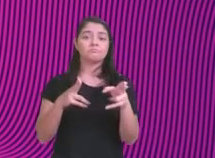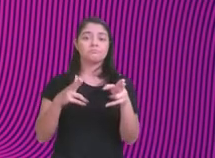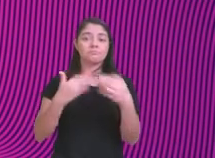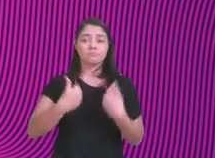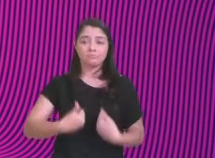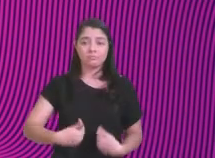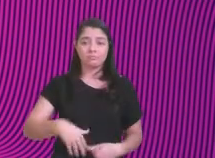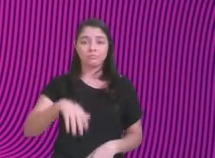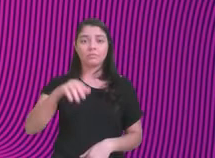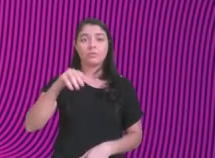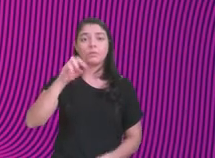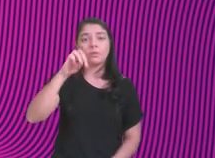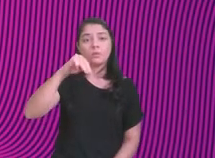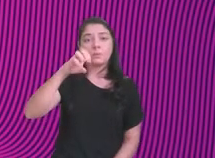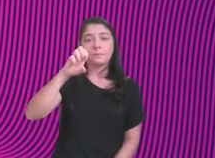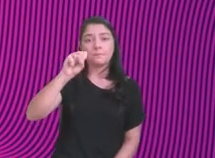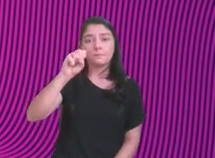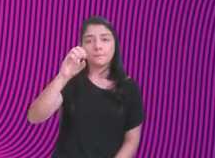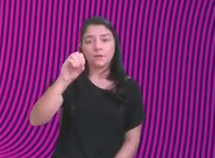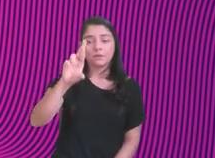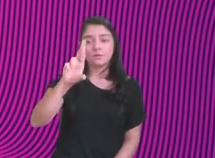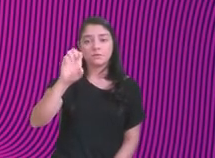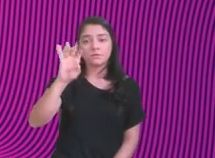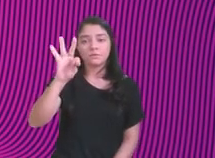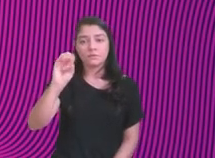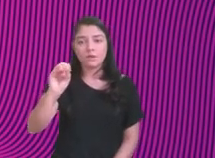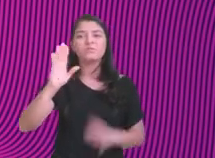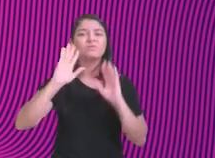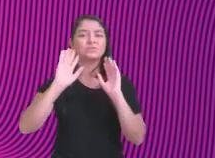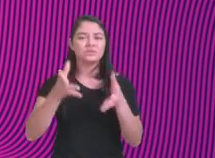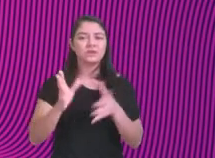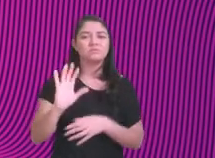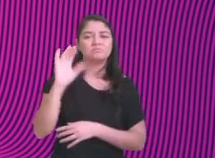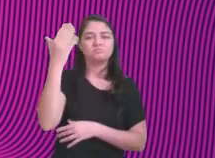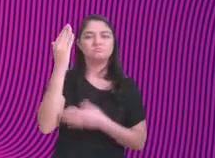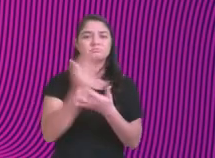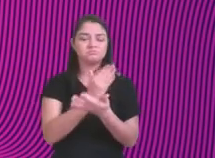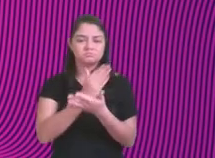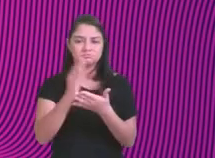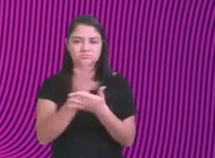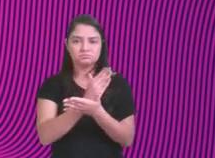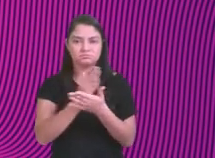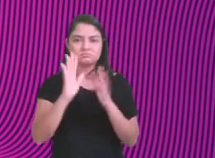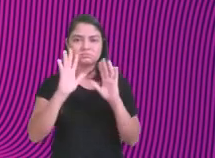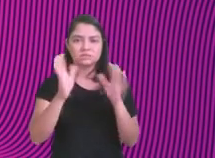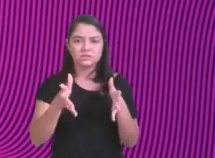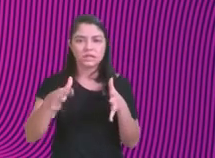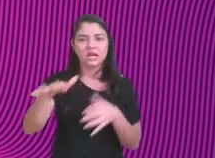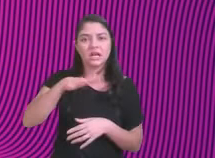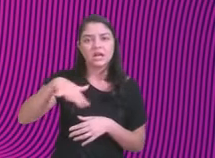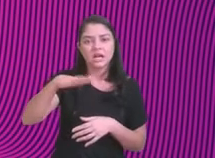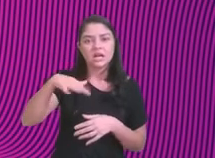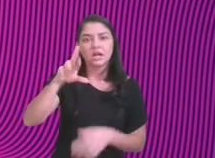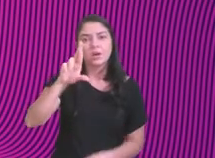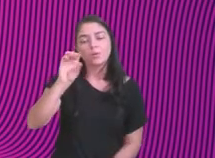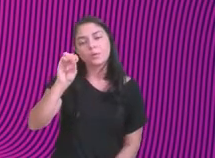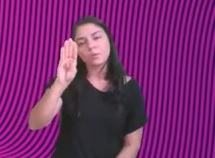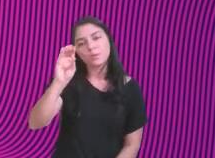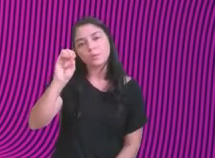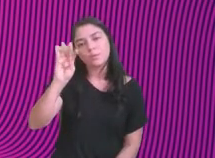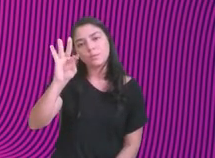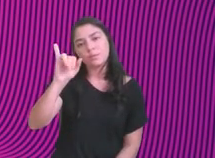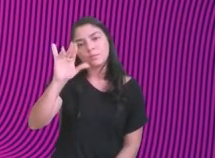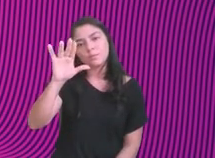tem uma magnificação. Nós já fizemos alguns casos de dissecção lateral com via robótica, por laparoscopia, até de cirurgia